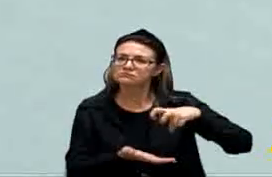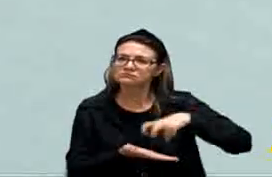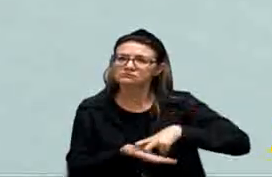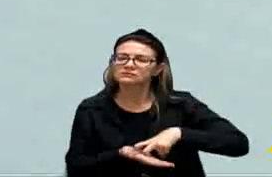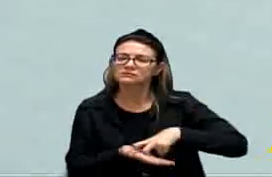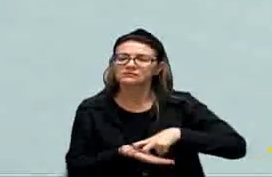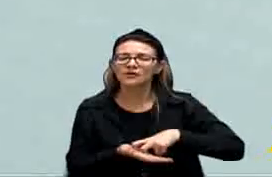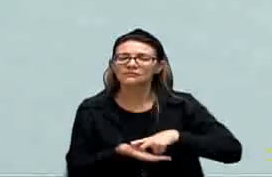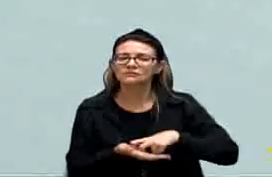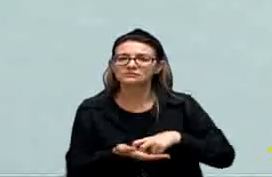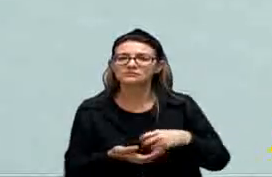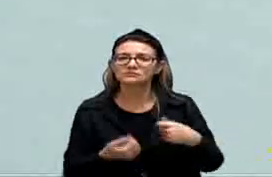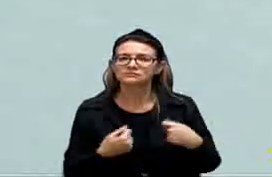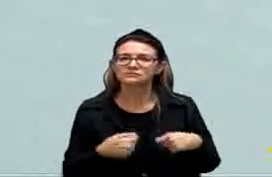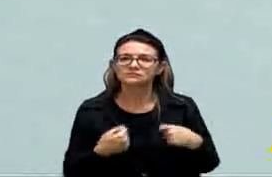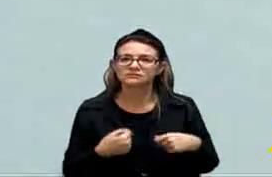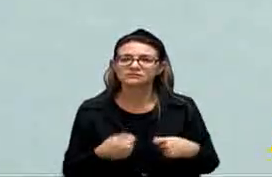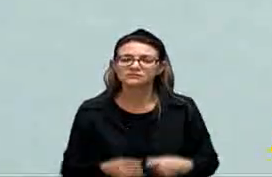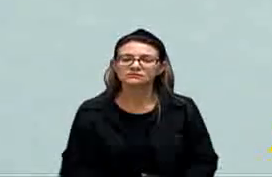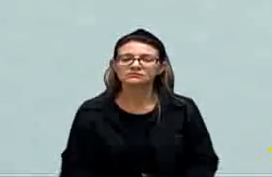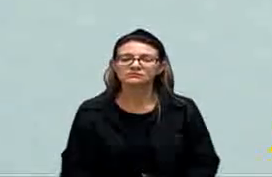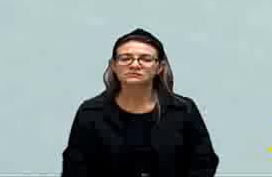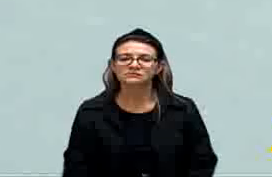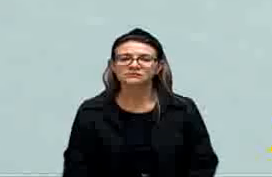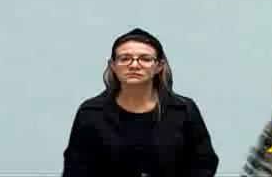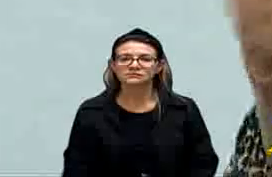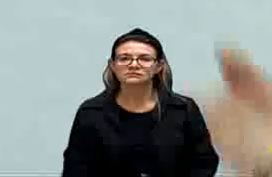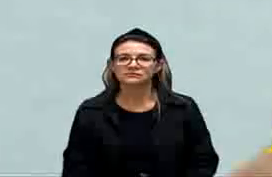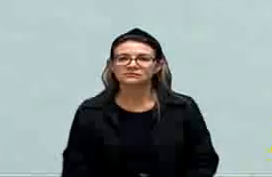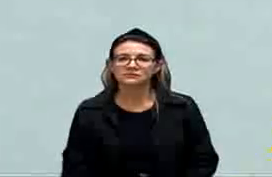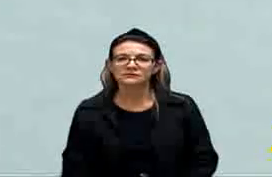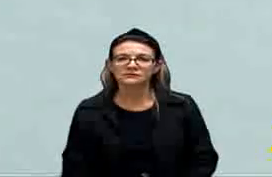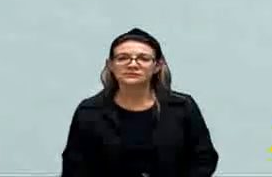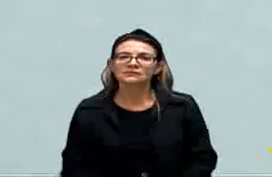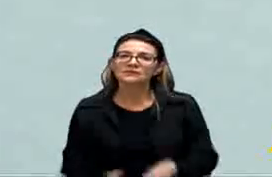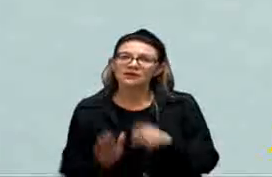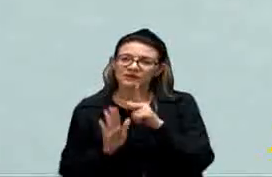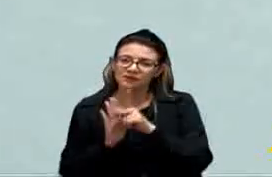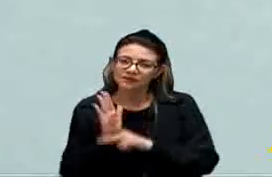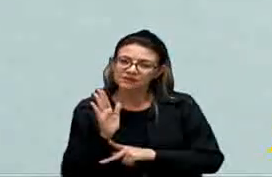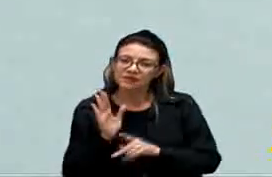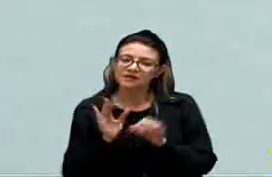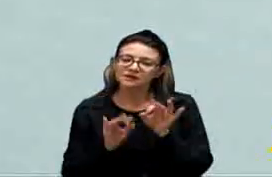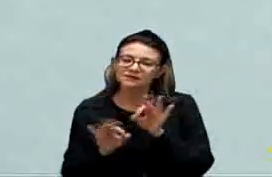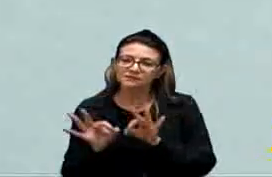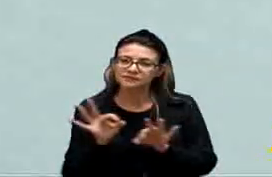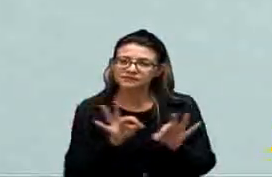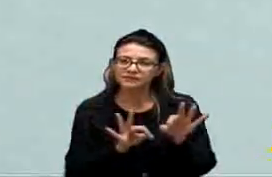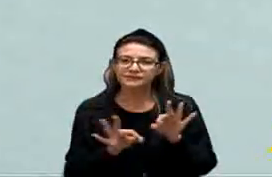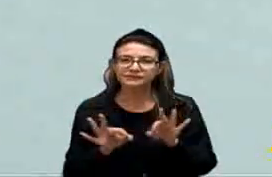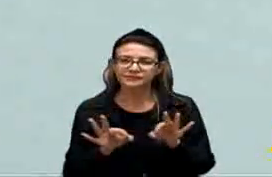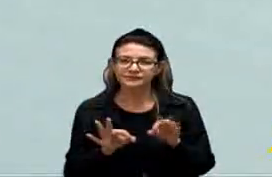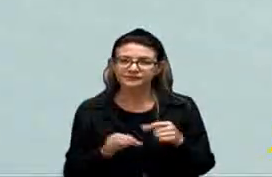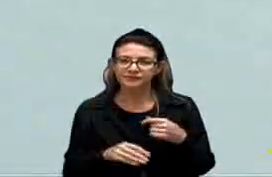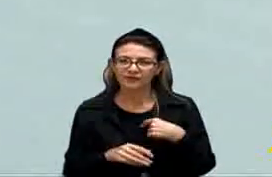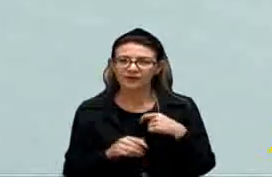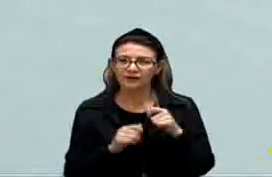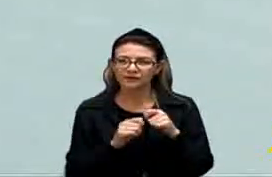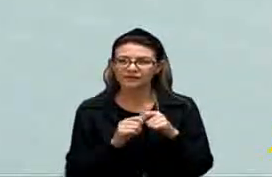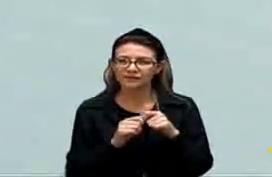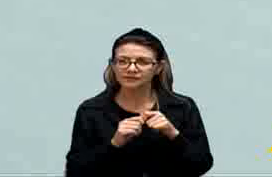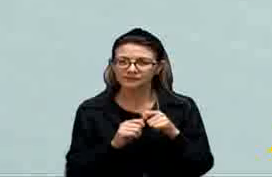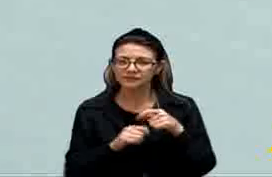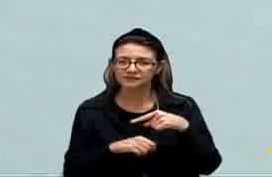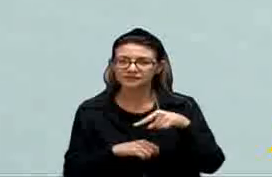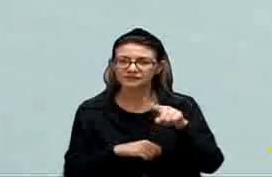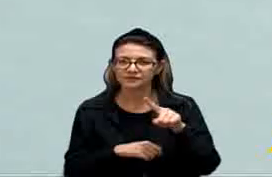novamente de de utilização de motocicletas então um projeto que a gente elaborou eu fui fazer uma gravação na na